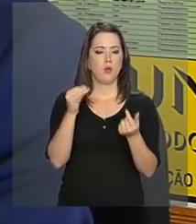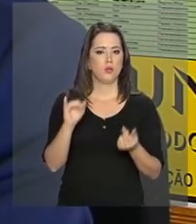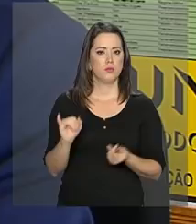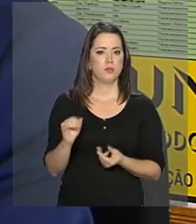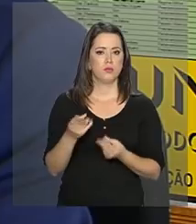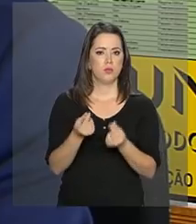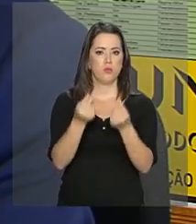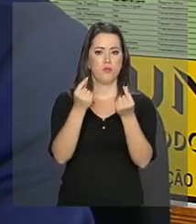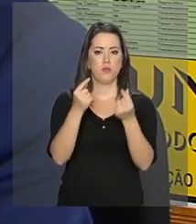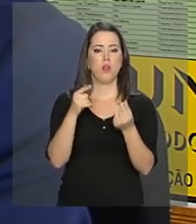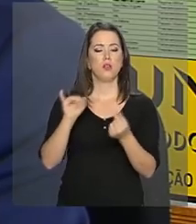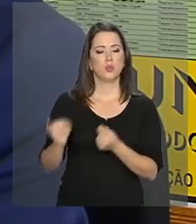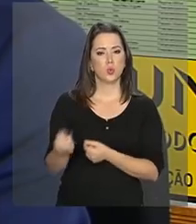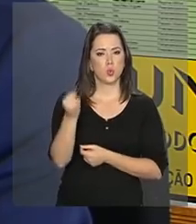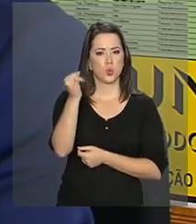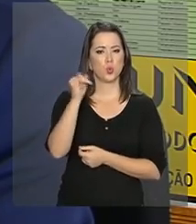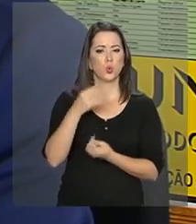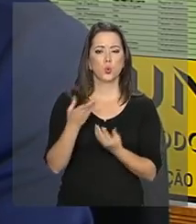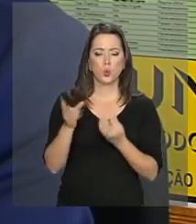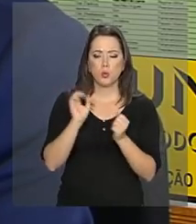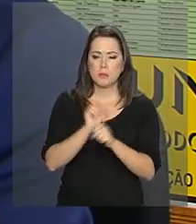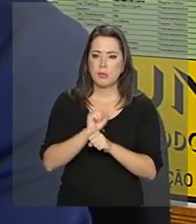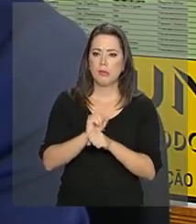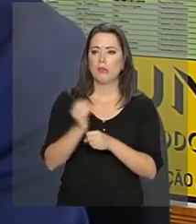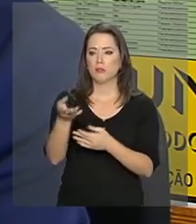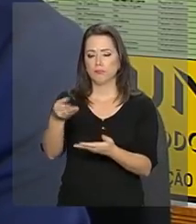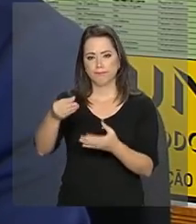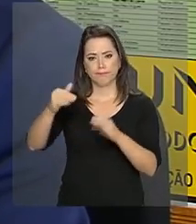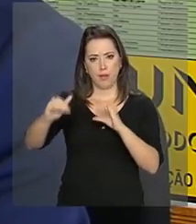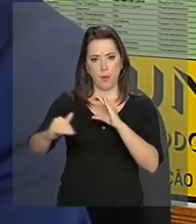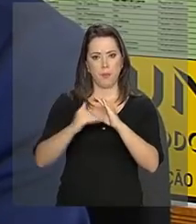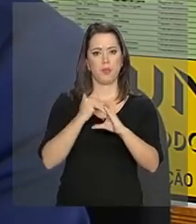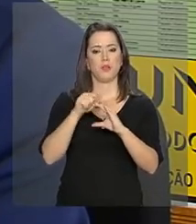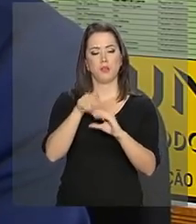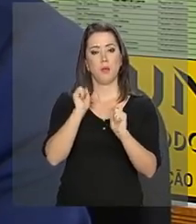cotação e com a melhor taxa para que ele escolha e faça o contrato de crédito.